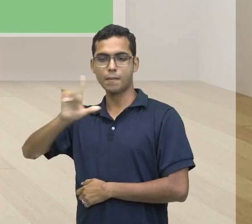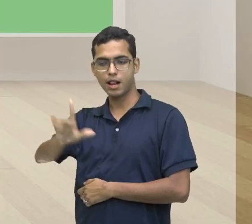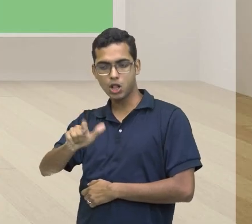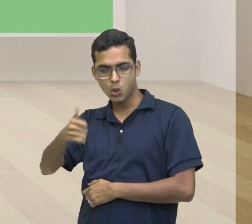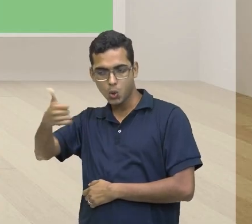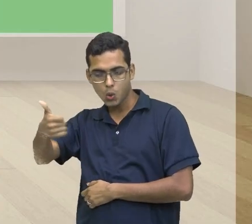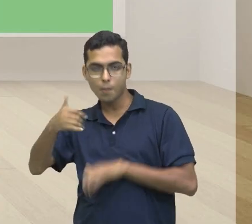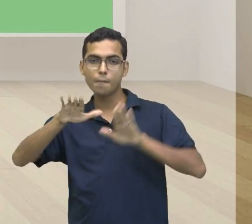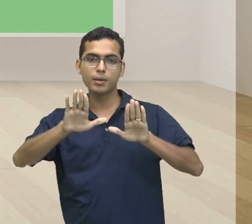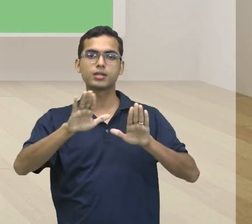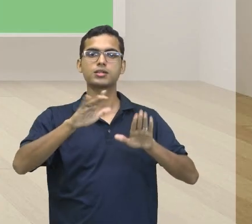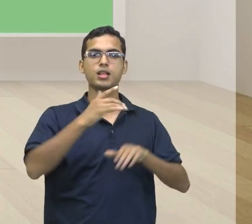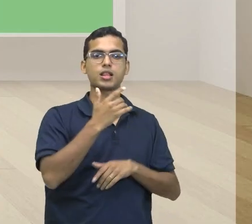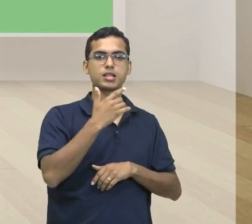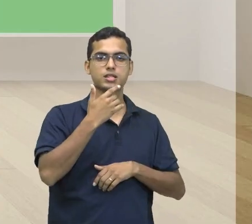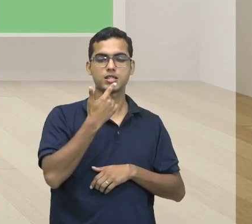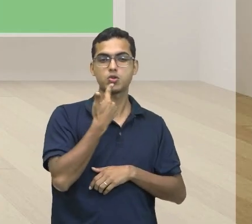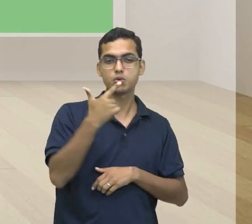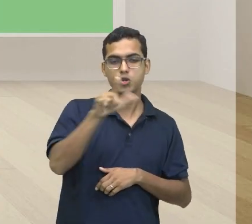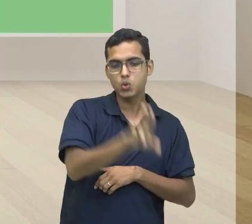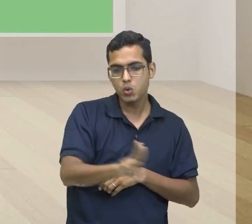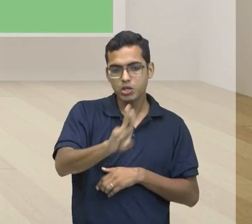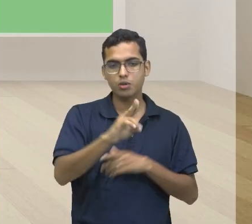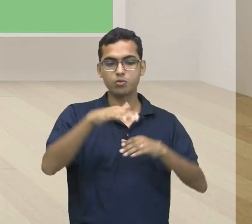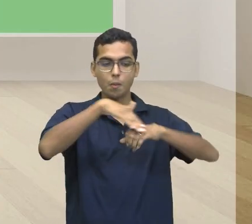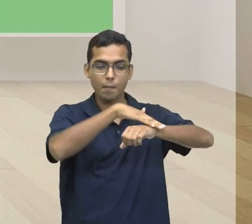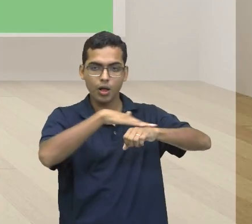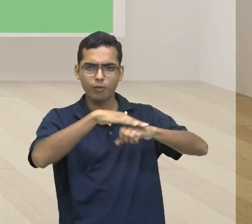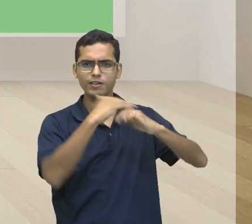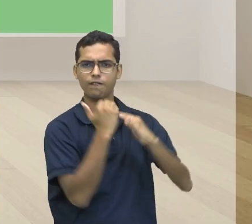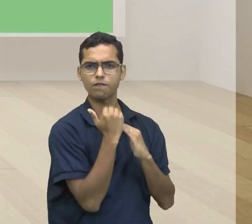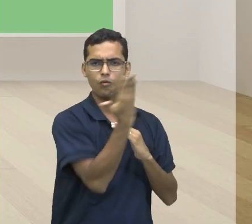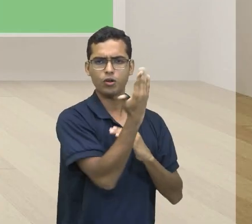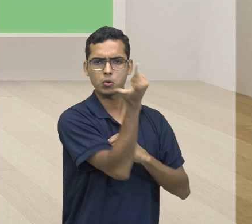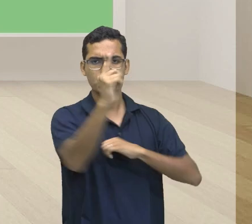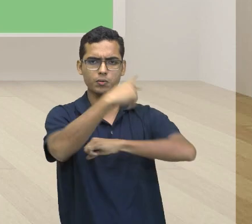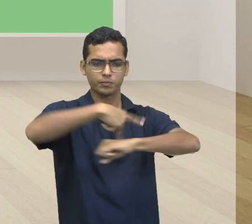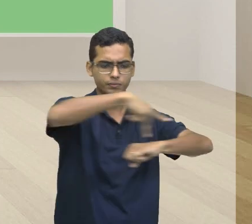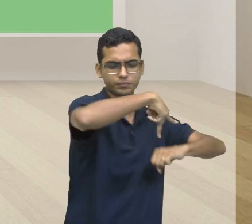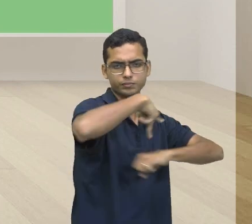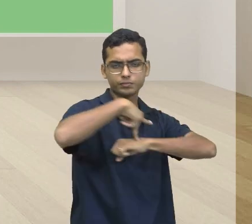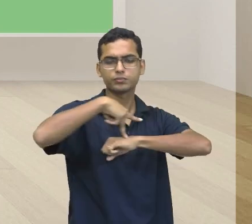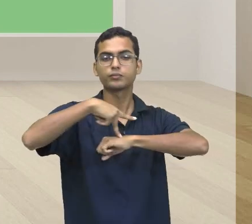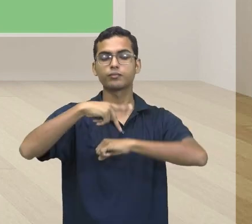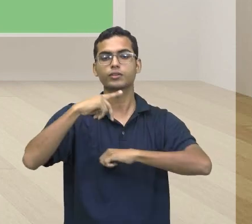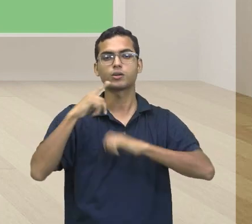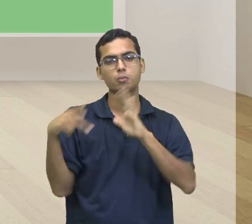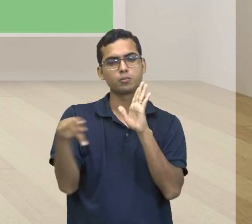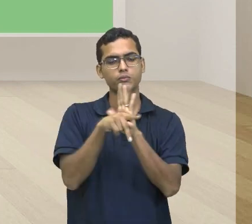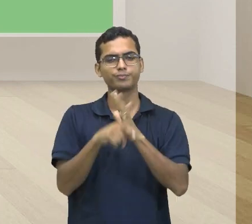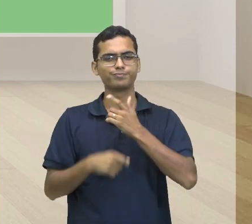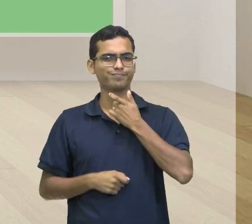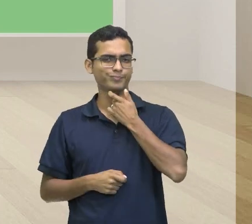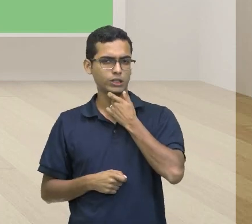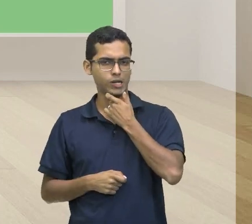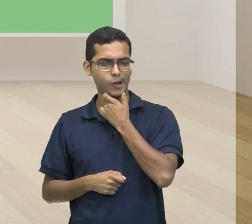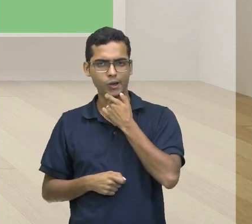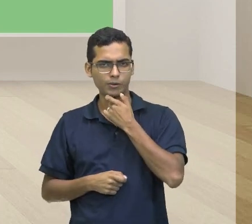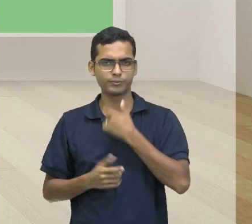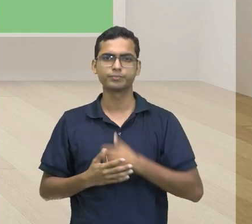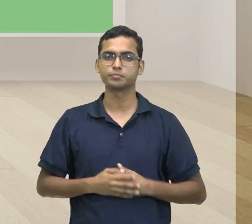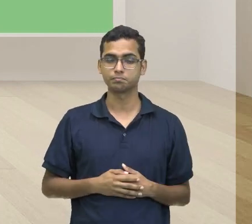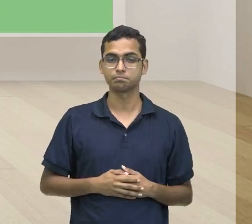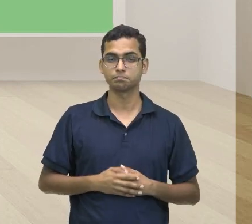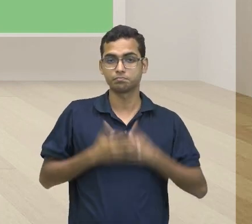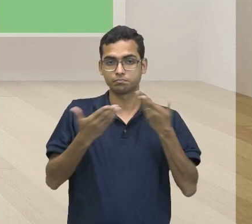externamente é a língua inglesa. Tá? Então, nossa aula de hoje vai girar em torno aí dessa expansão,